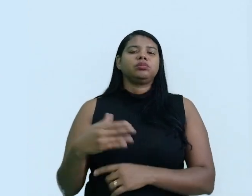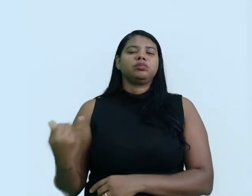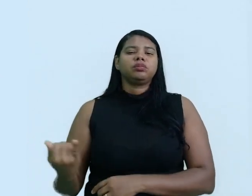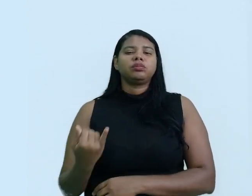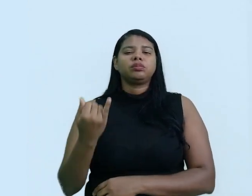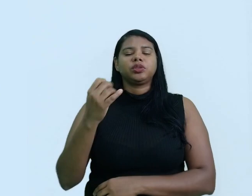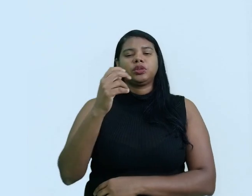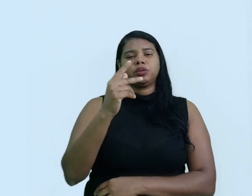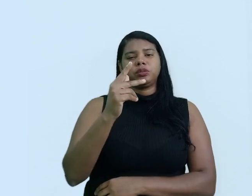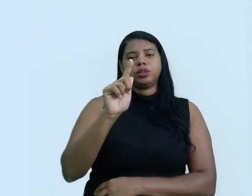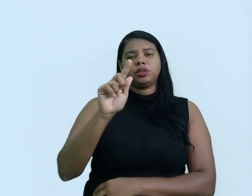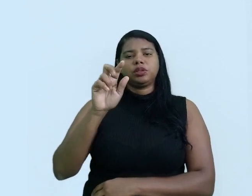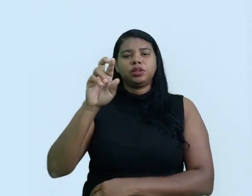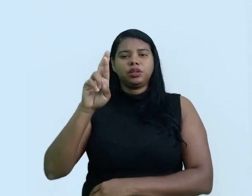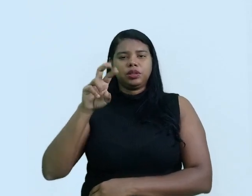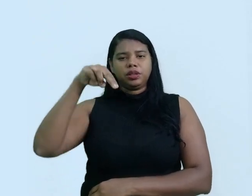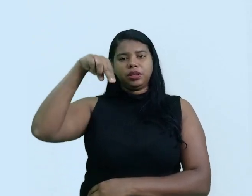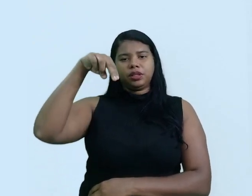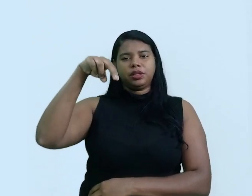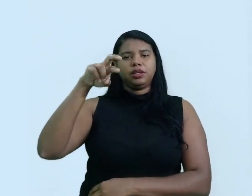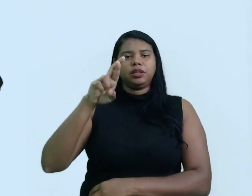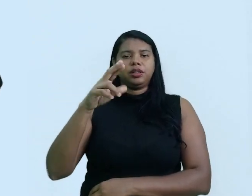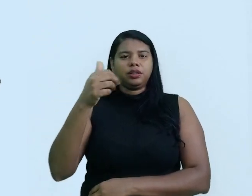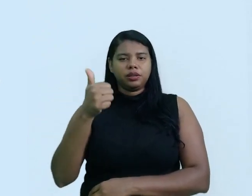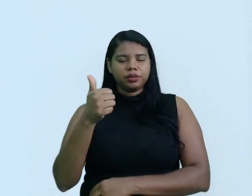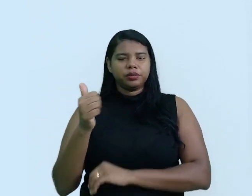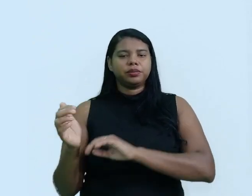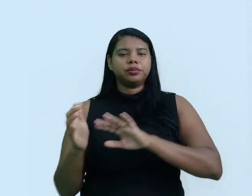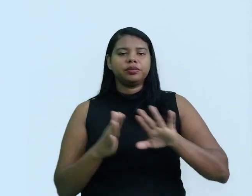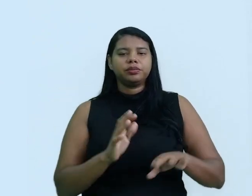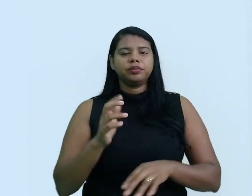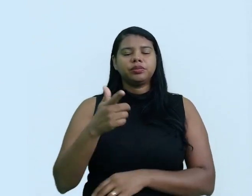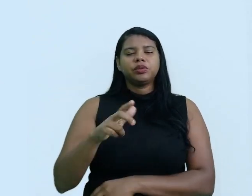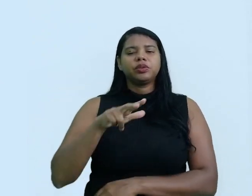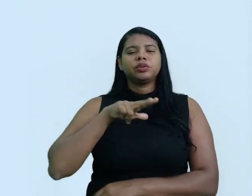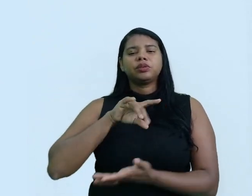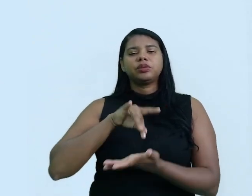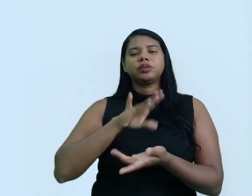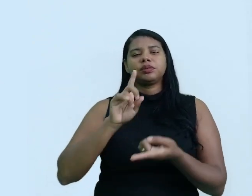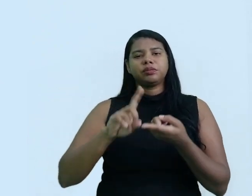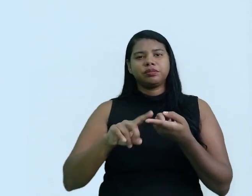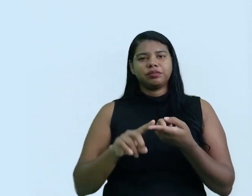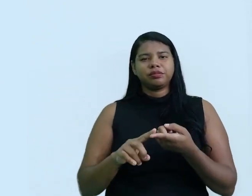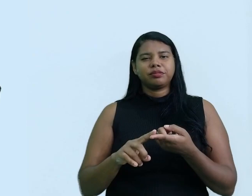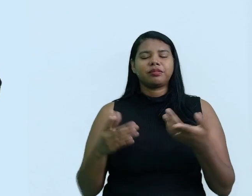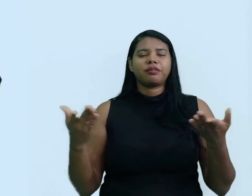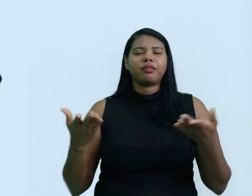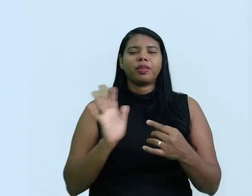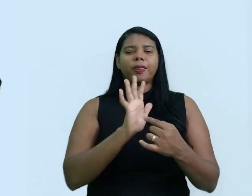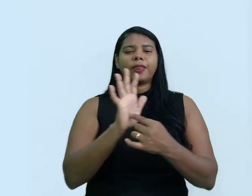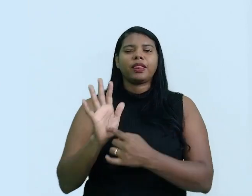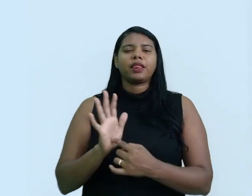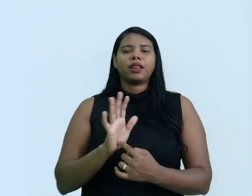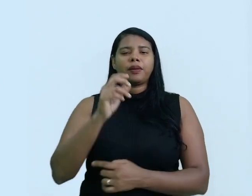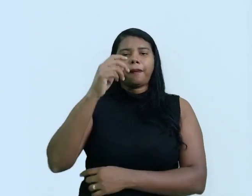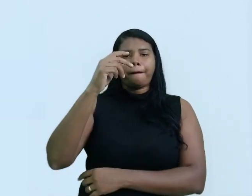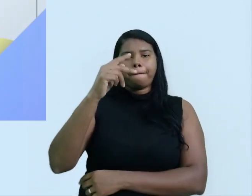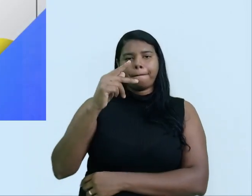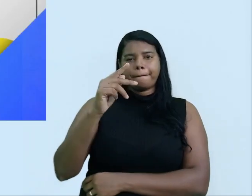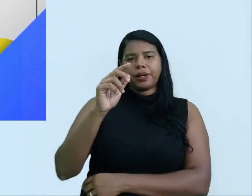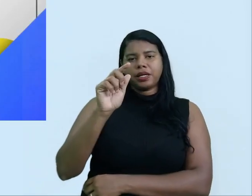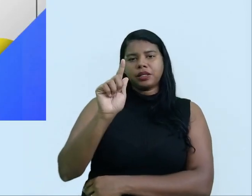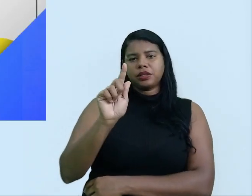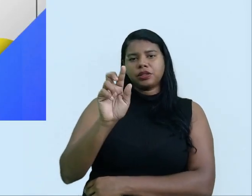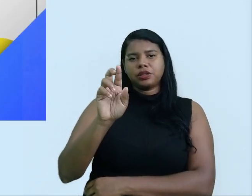do PGR da NR1. Outras particularidades a gente também deve levar em consideração que o